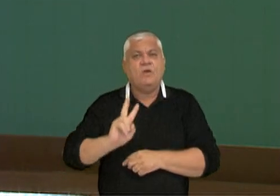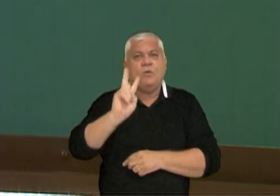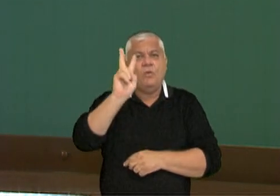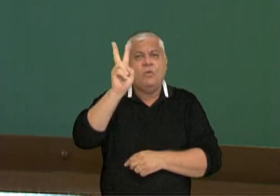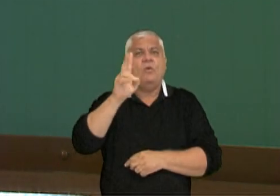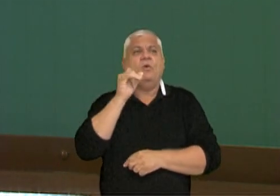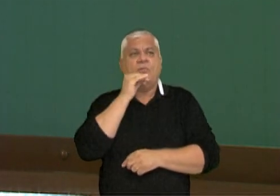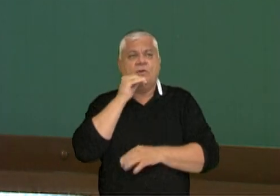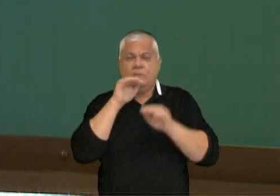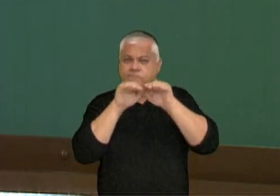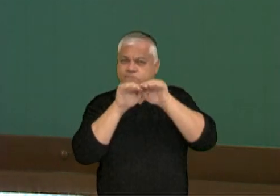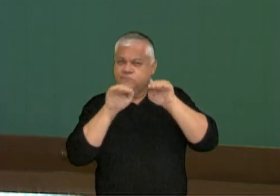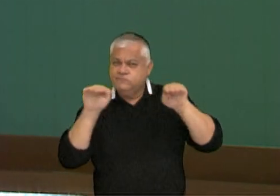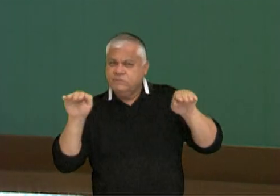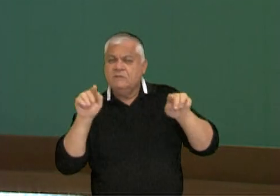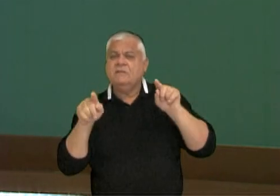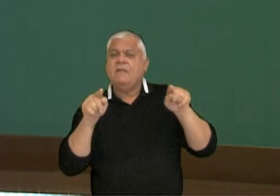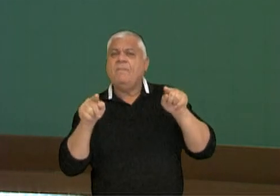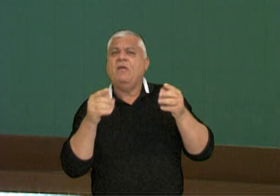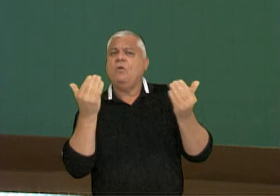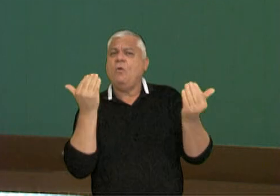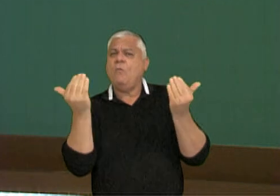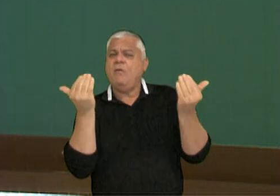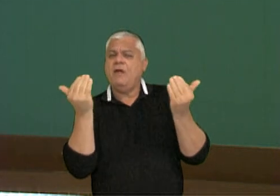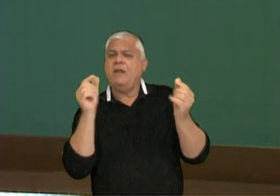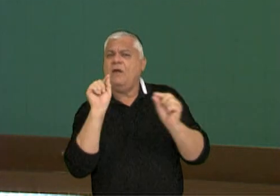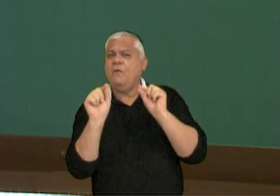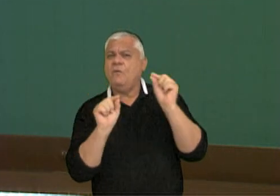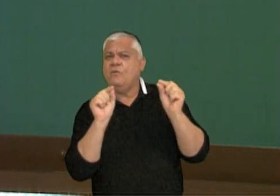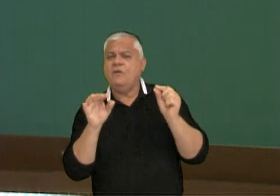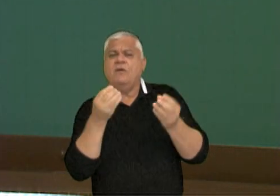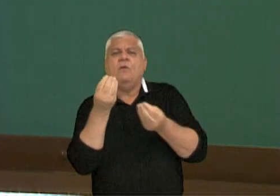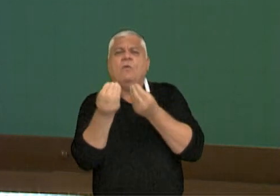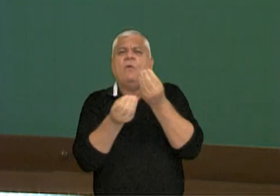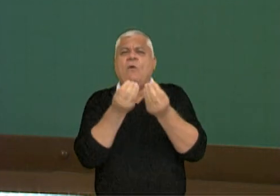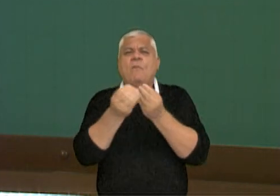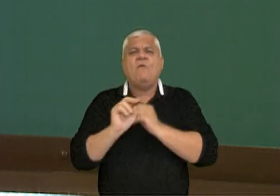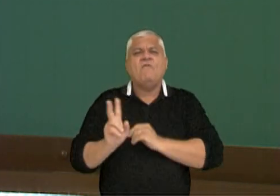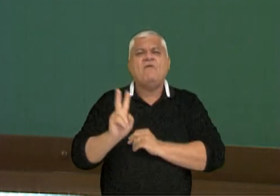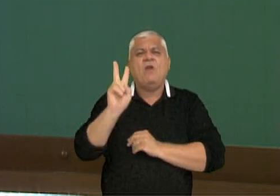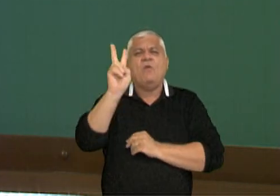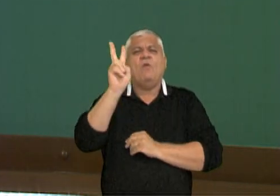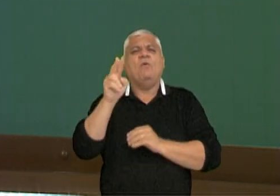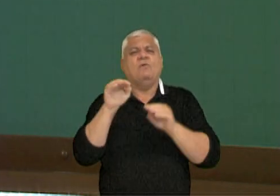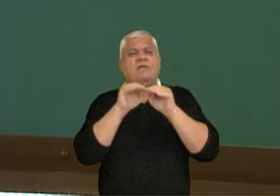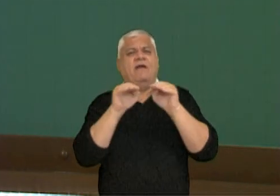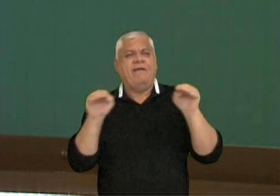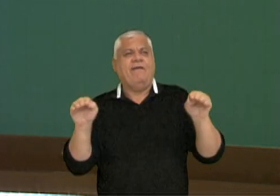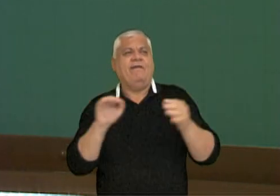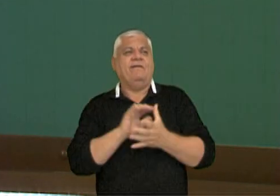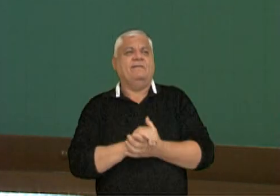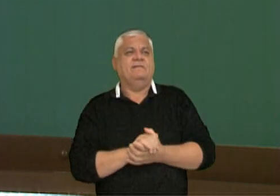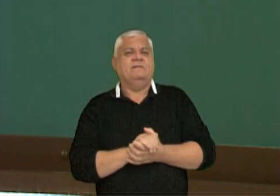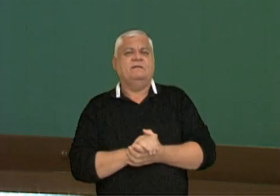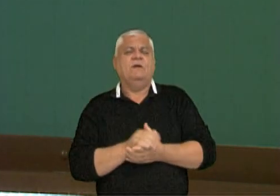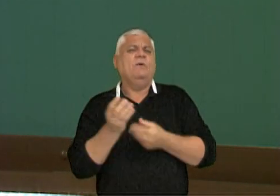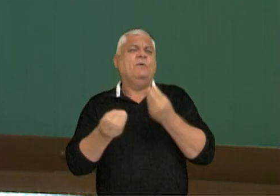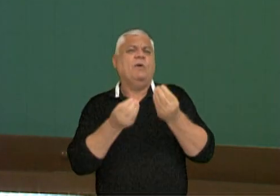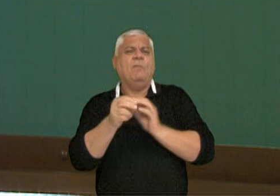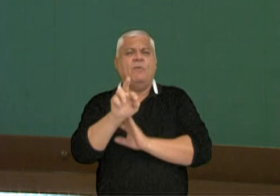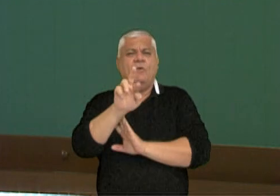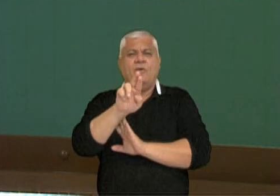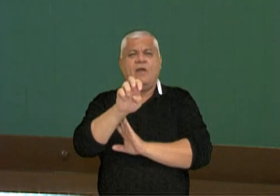na reta numérica e também comparar, ordenar esses valores na reta numérica. Quando nós